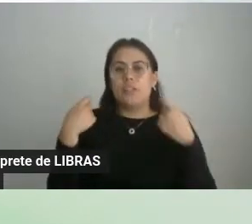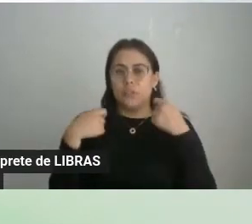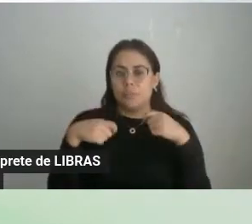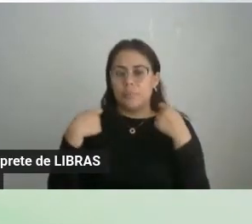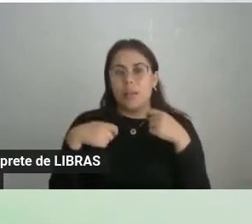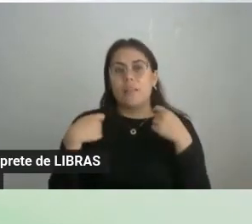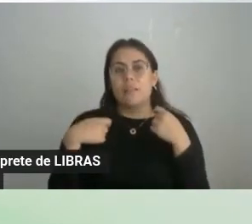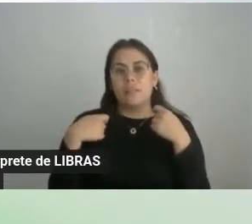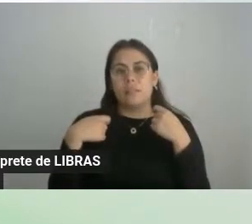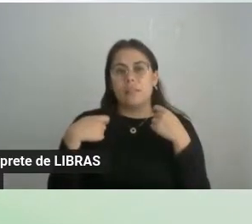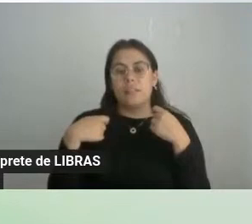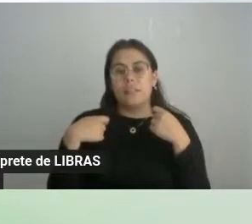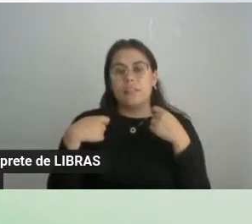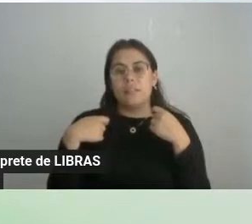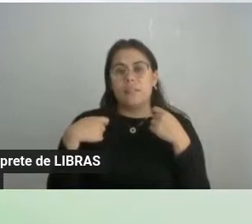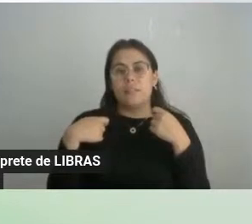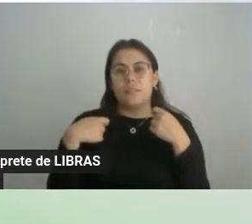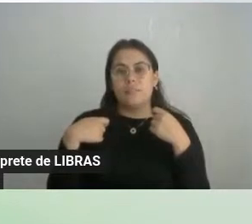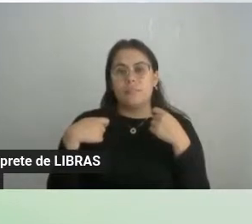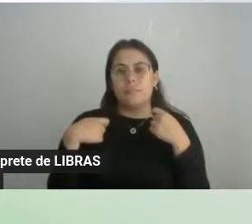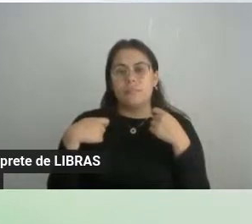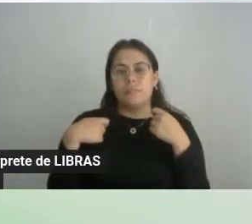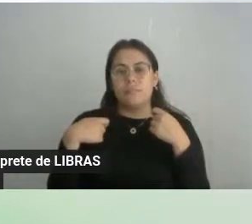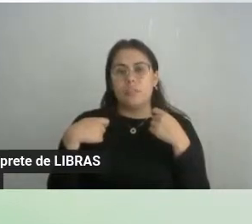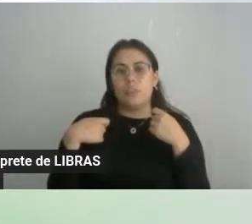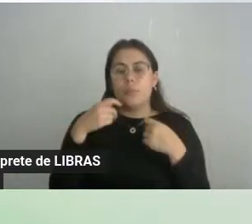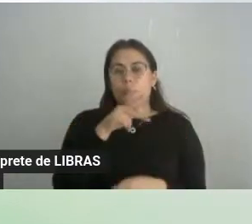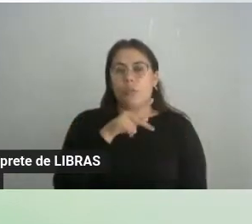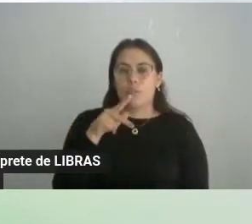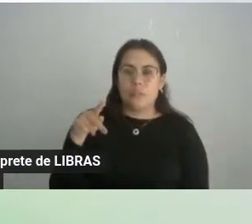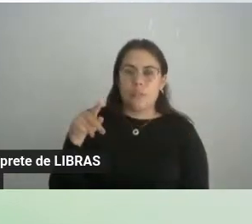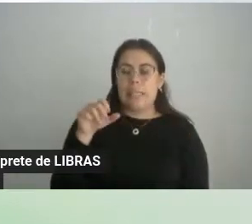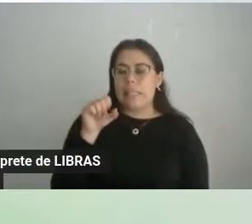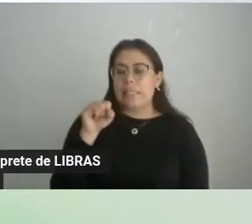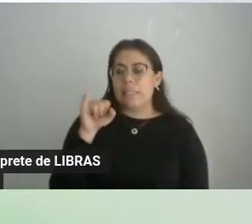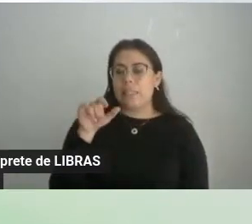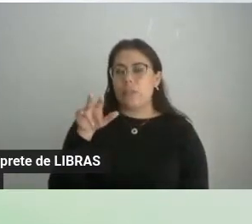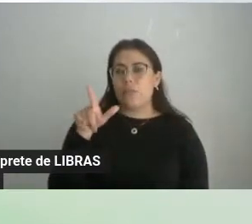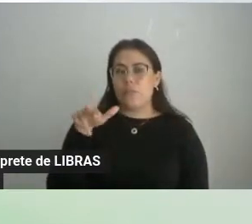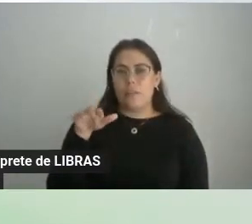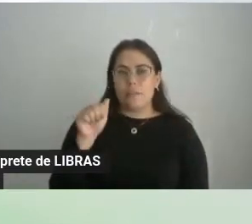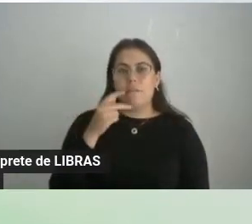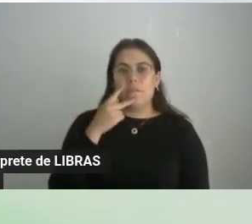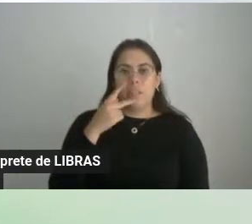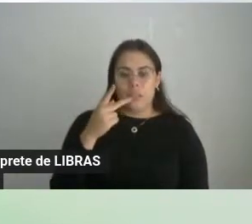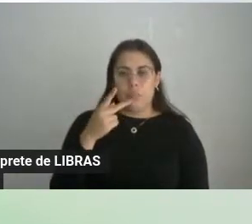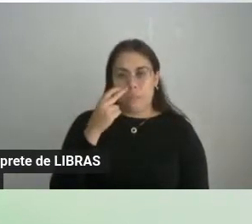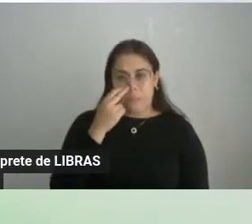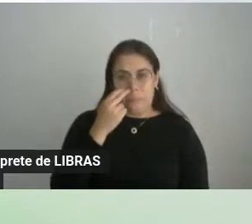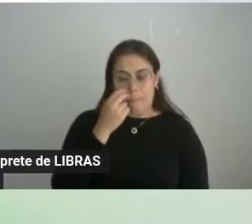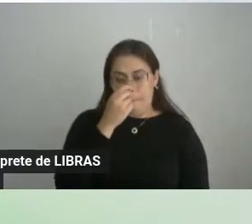como a doutora Silvia falou, né, a professora Silvia falou, pessoas construídas de forma diferente.